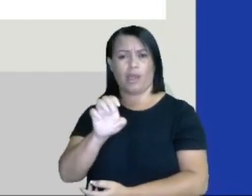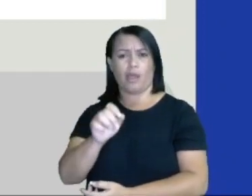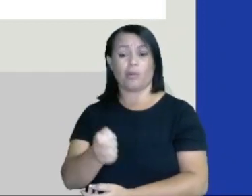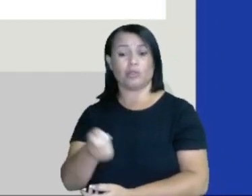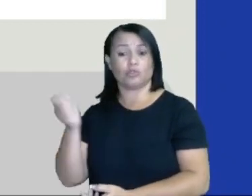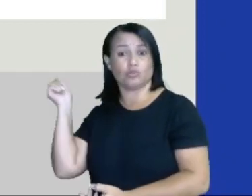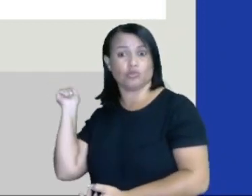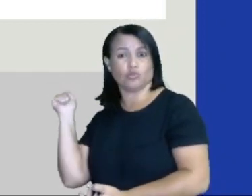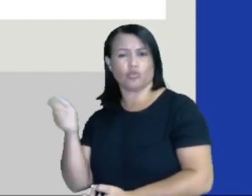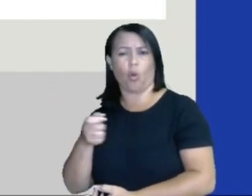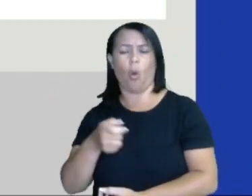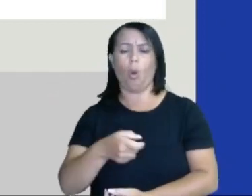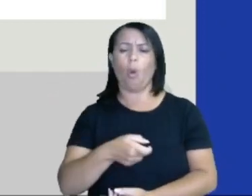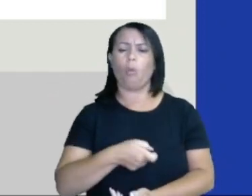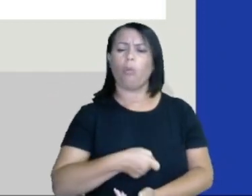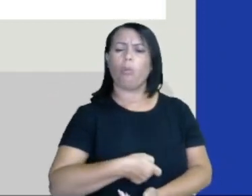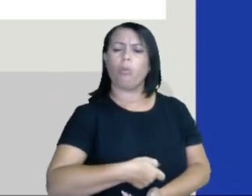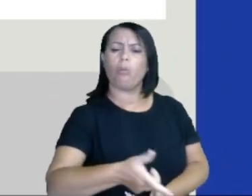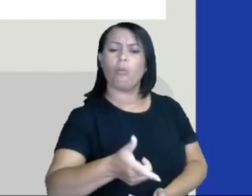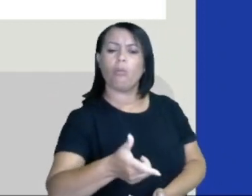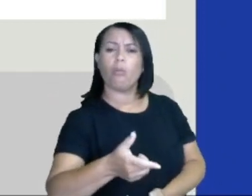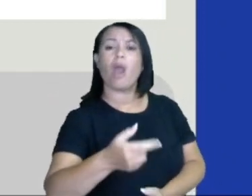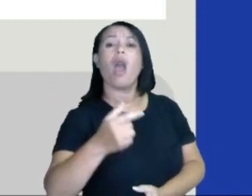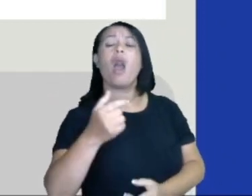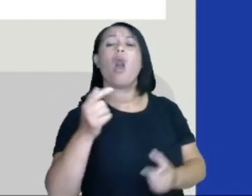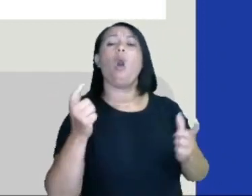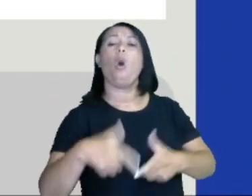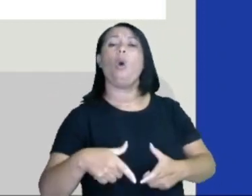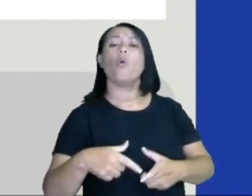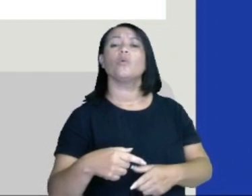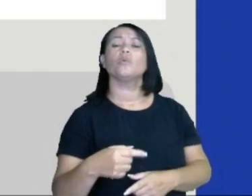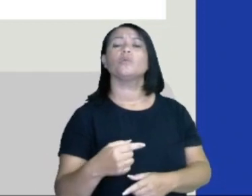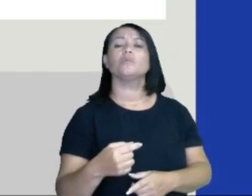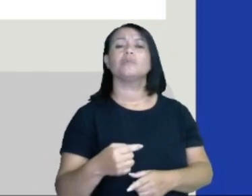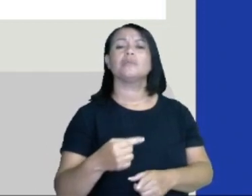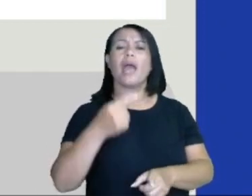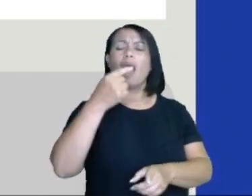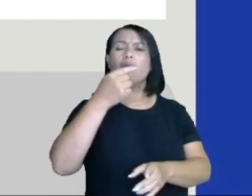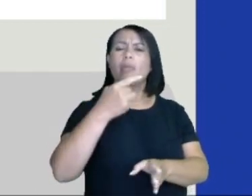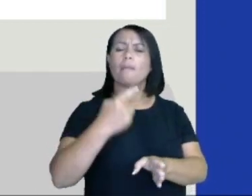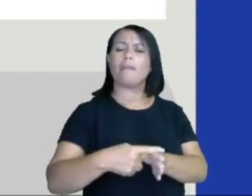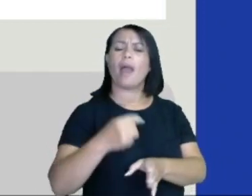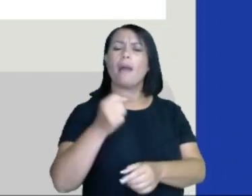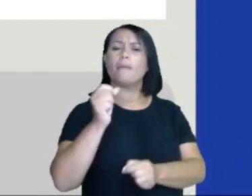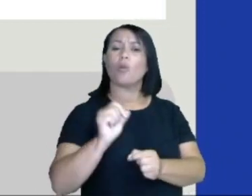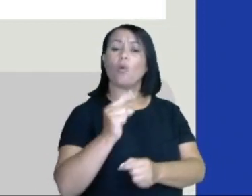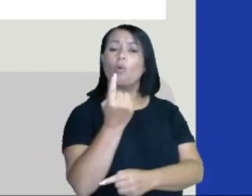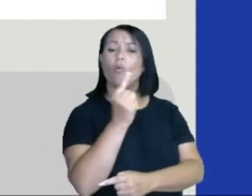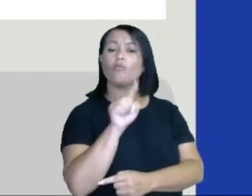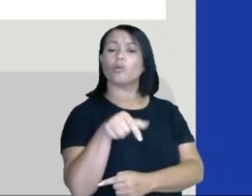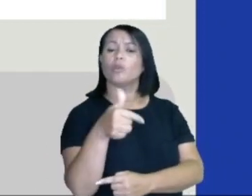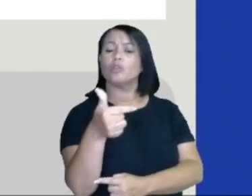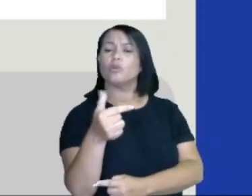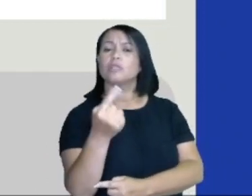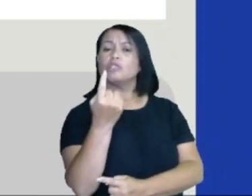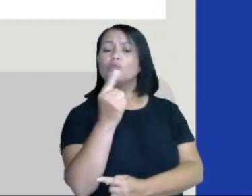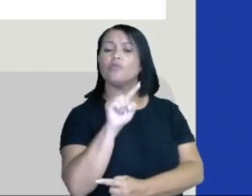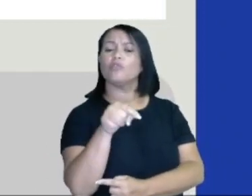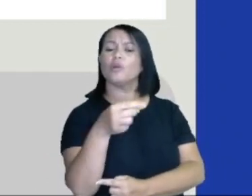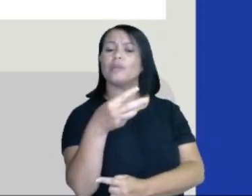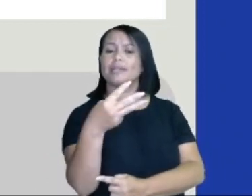o seu disco, caiu na marquinha entre 1,2 e